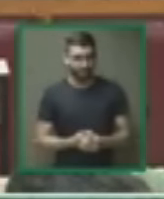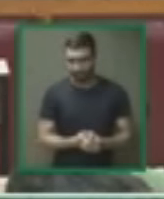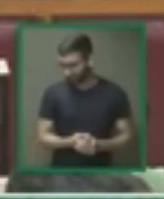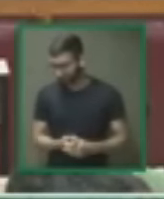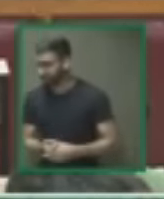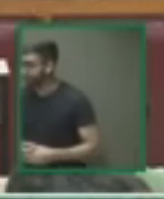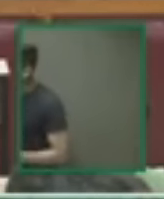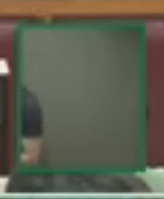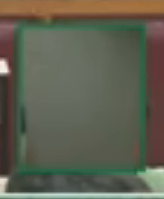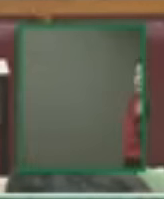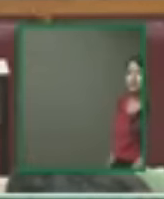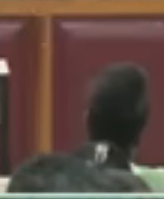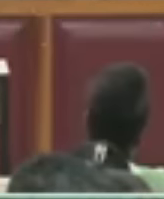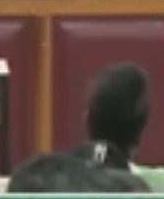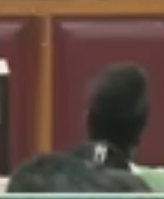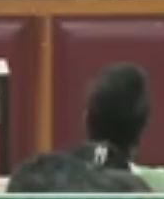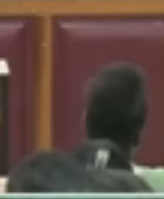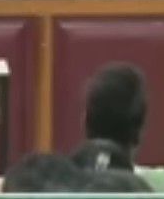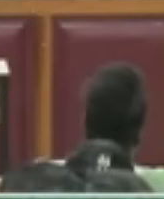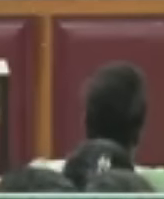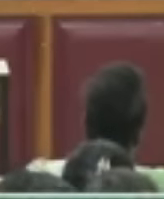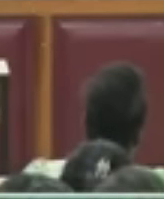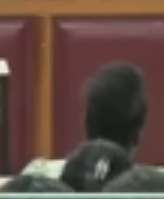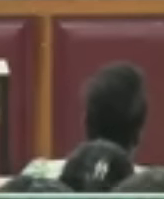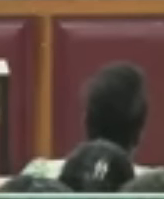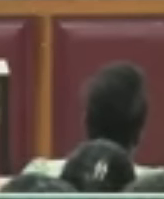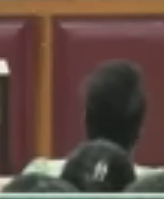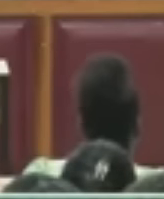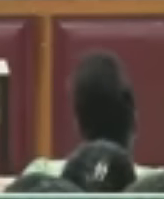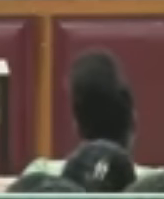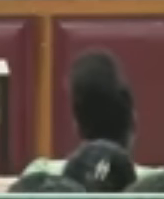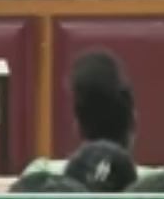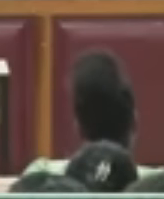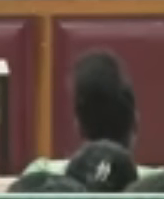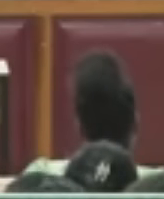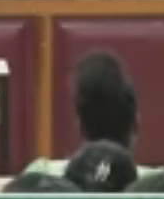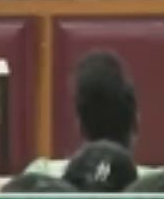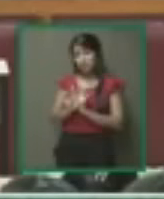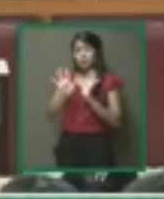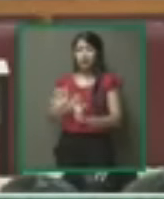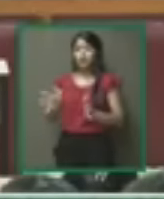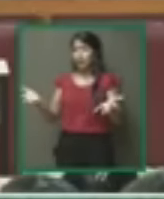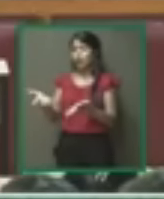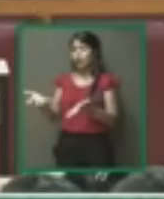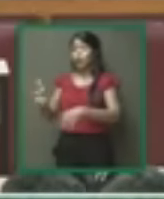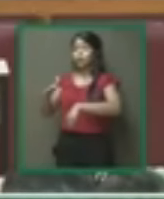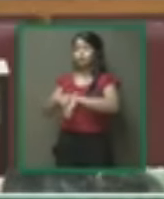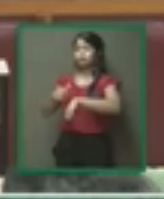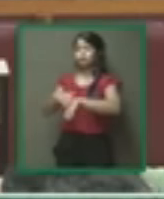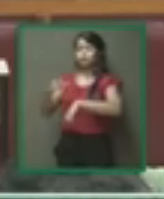o senhor disse que ficaria em silêncio em relação às minhas perguntas, mas eu deixo o senhor à vontade agora para o